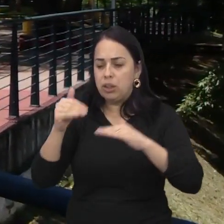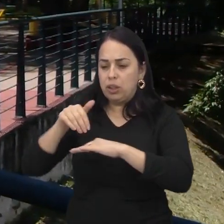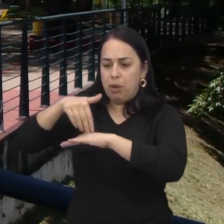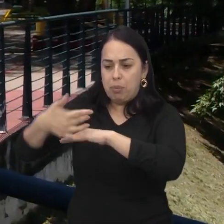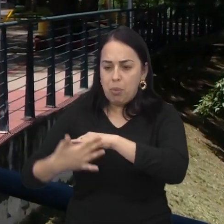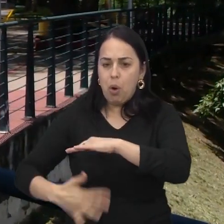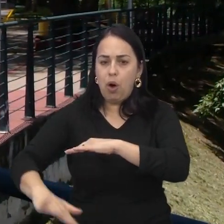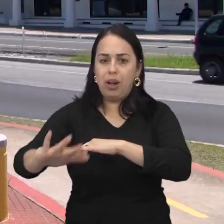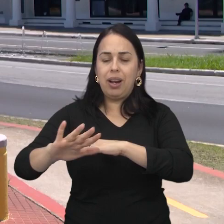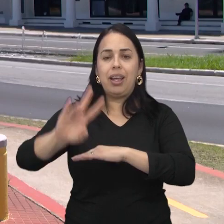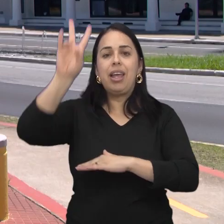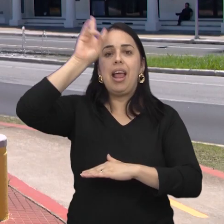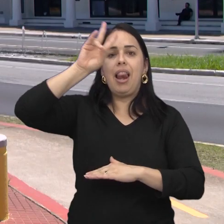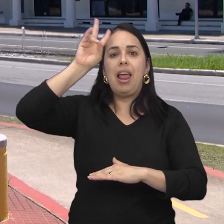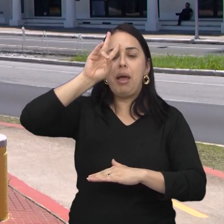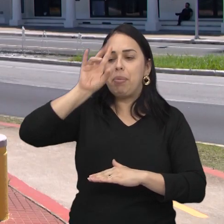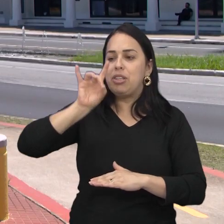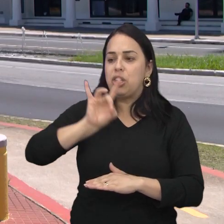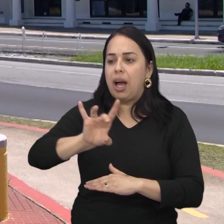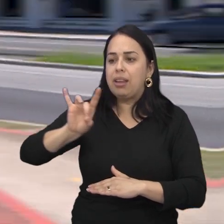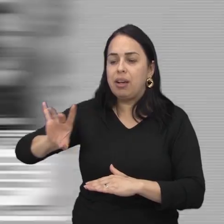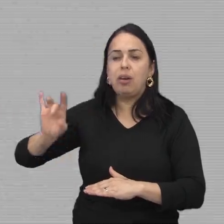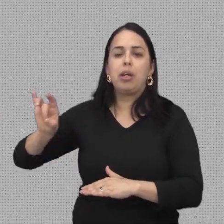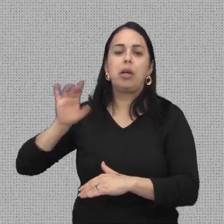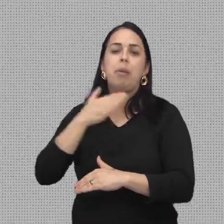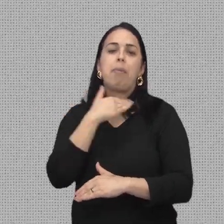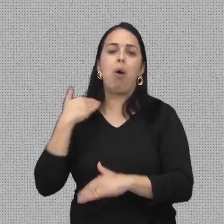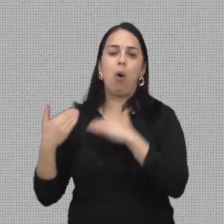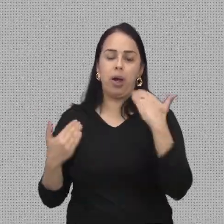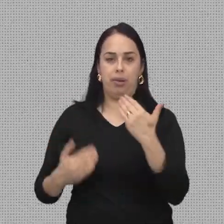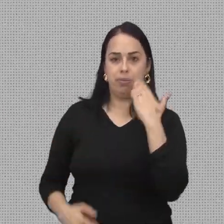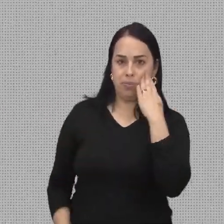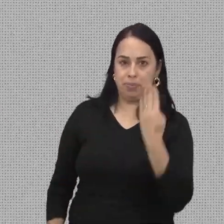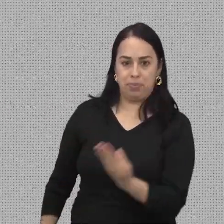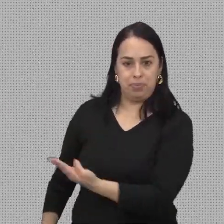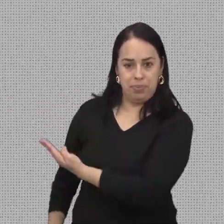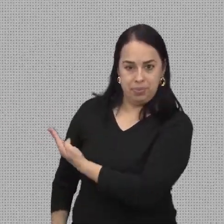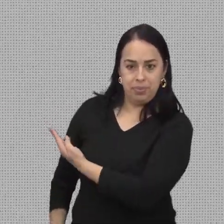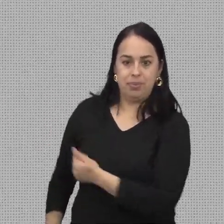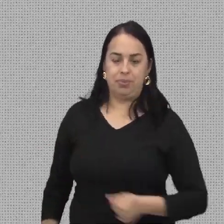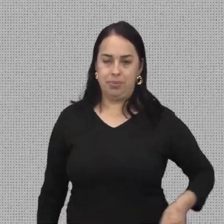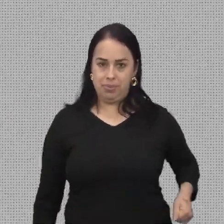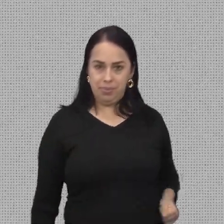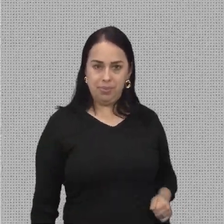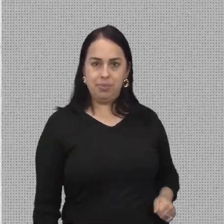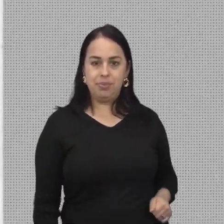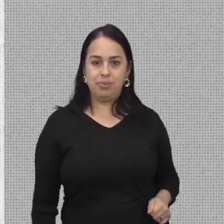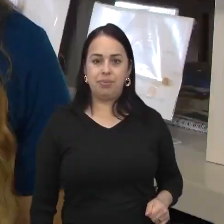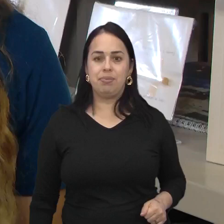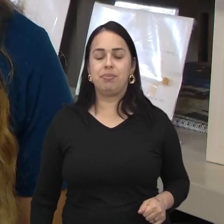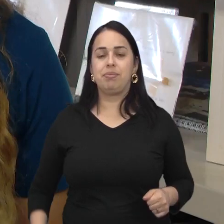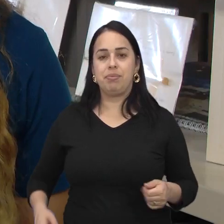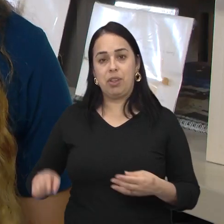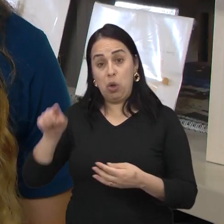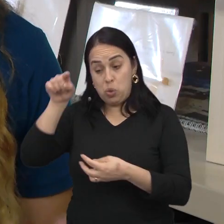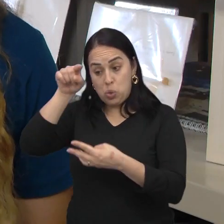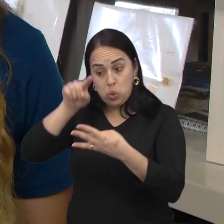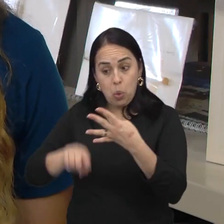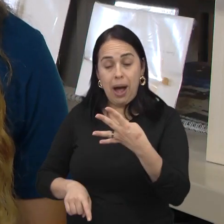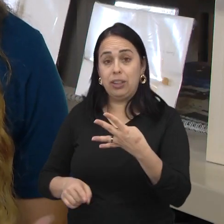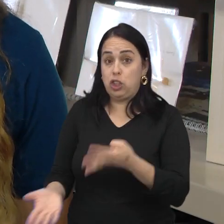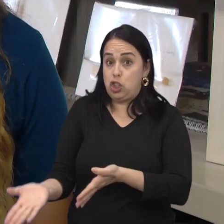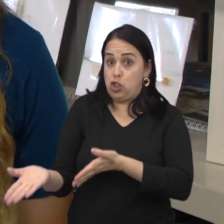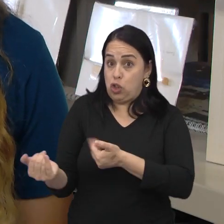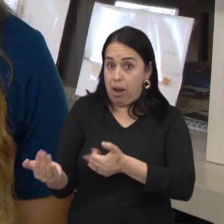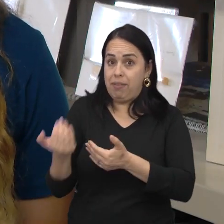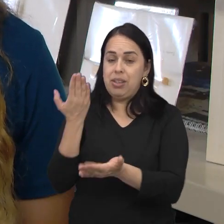O memorial relembra o nome de cada um deles: Martins, Miragaia, Drauzio e Camargo. Que ele, por ser jovem, por